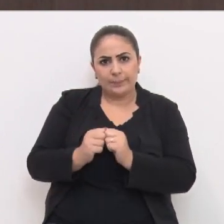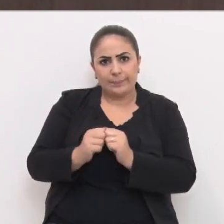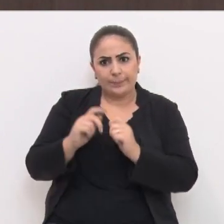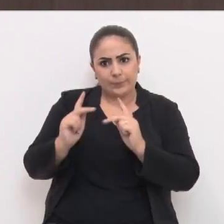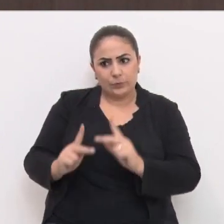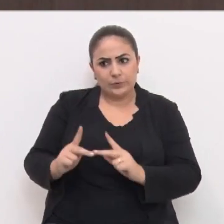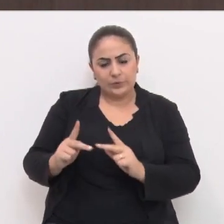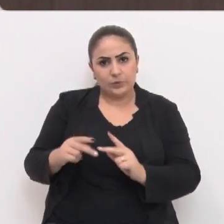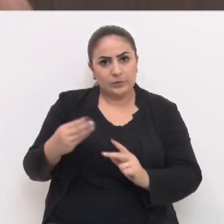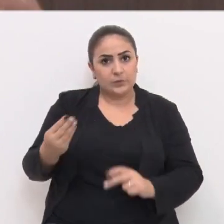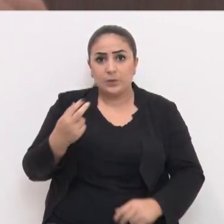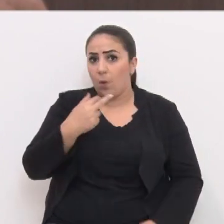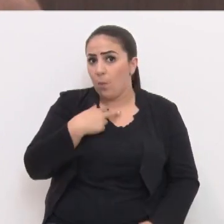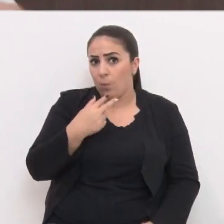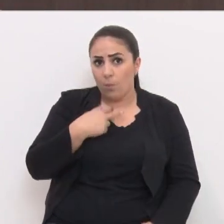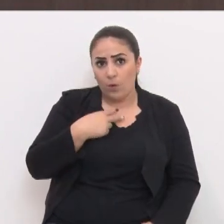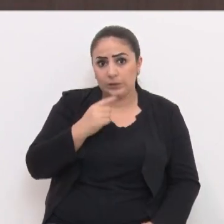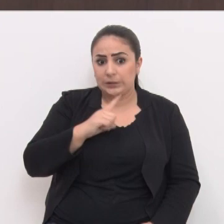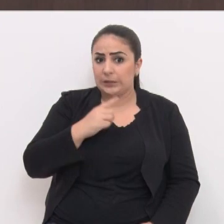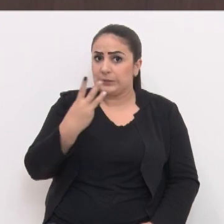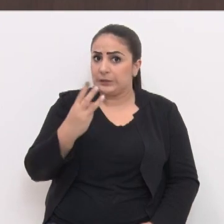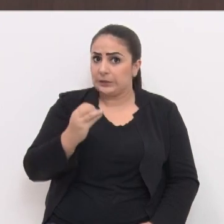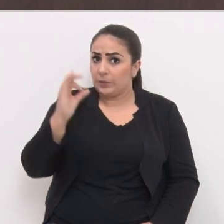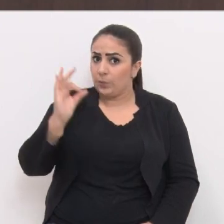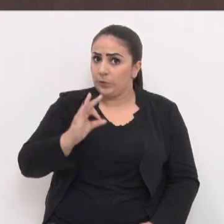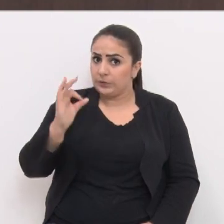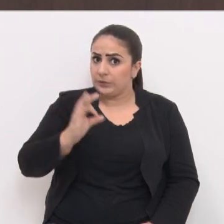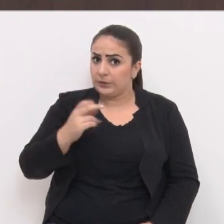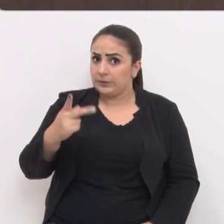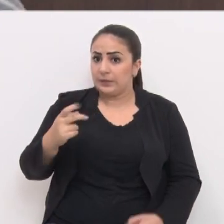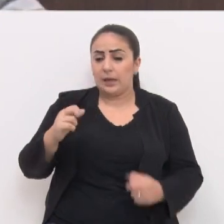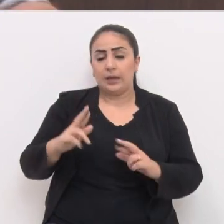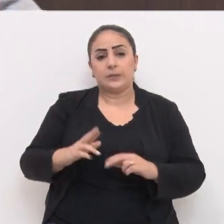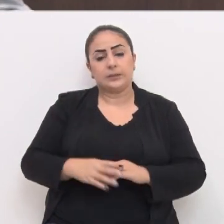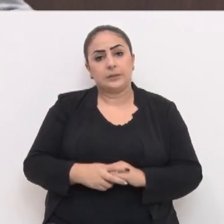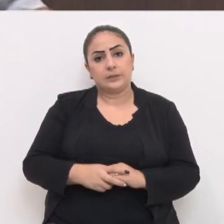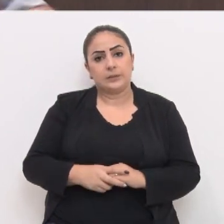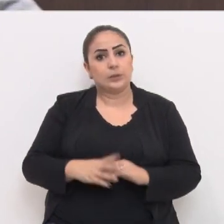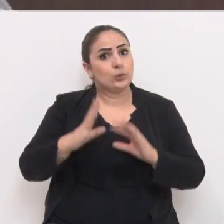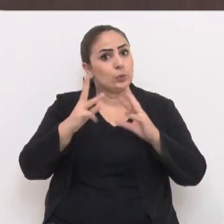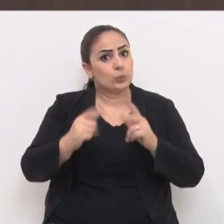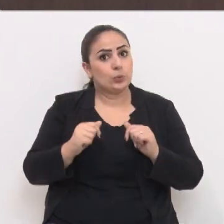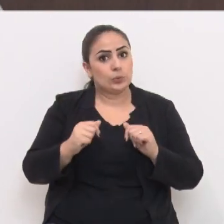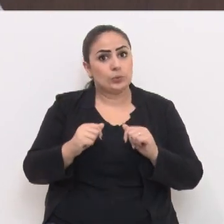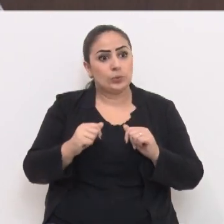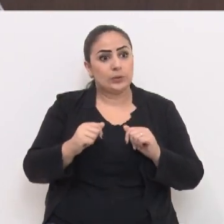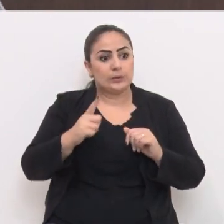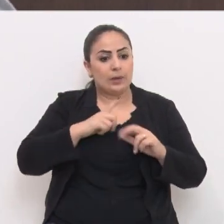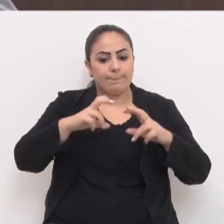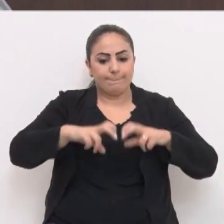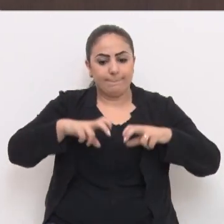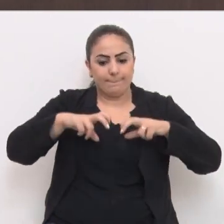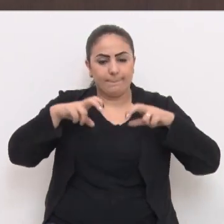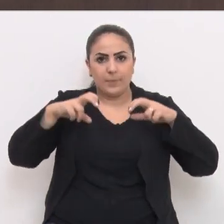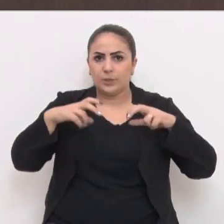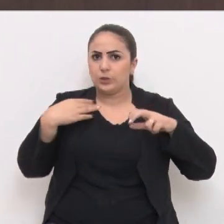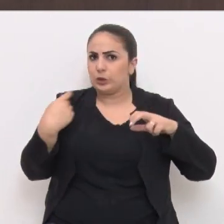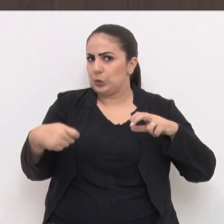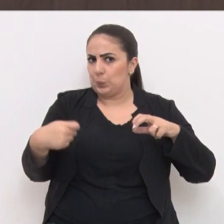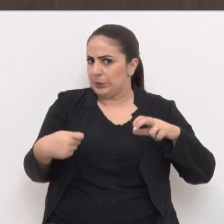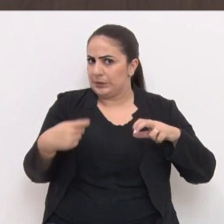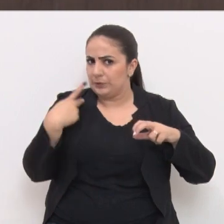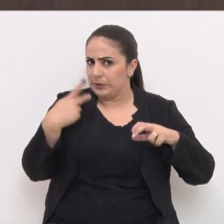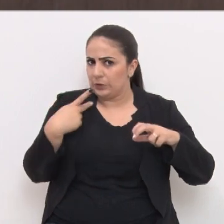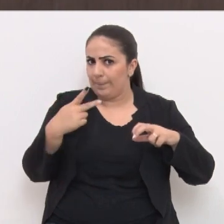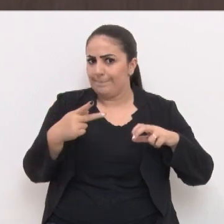doação, se eles não podem ficar com 30% daquela área. Toda aquela fachada de ter arquibancada, a gente não precisa daquilo, vereador